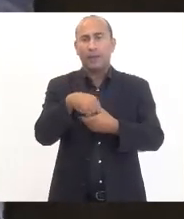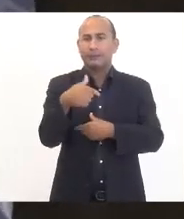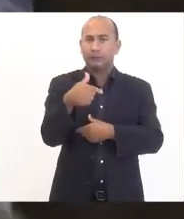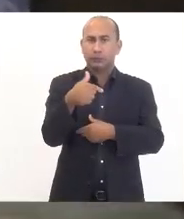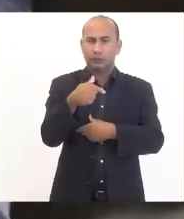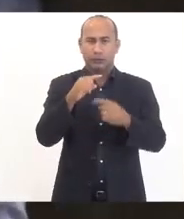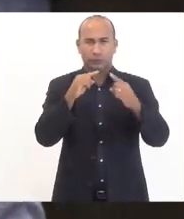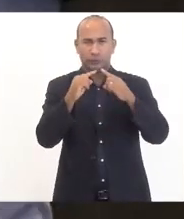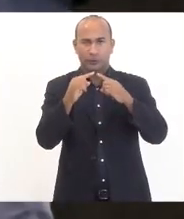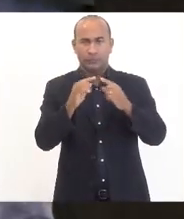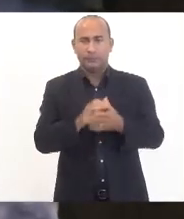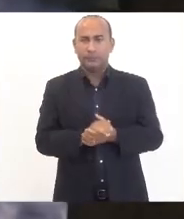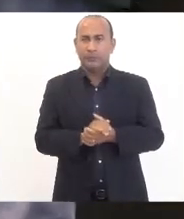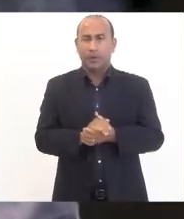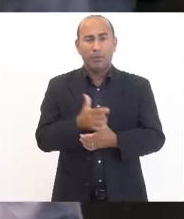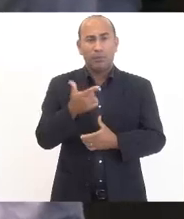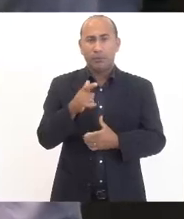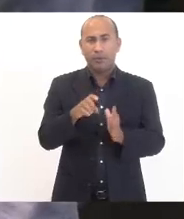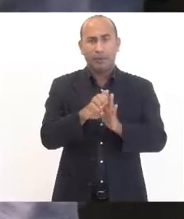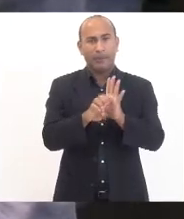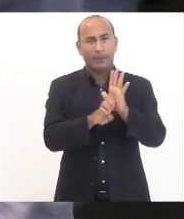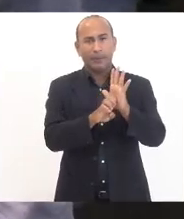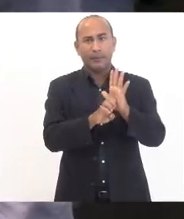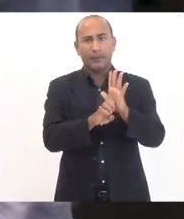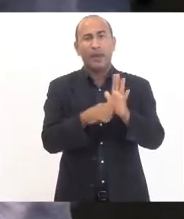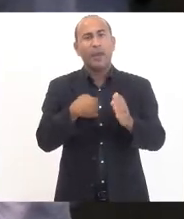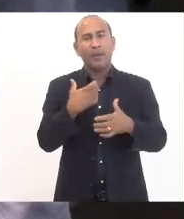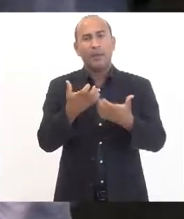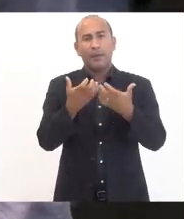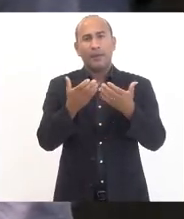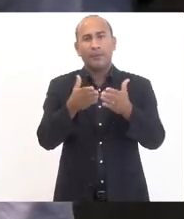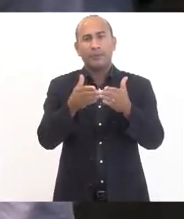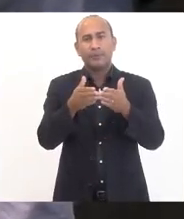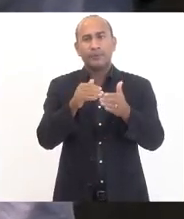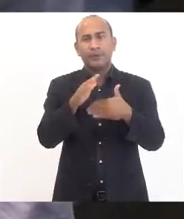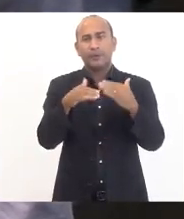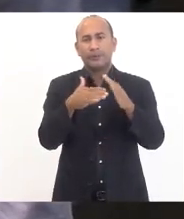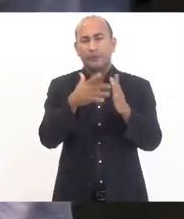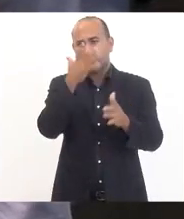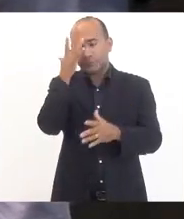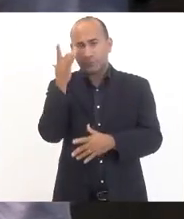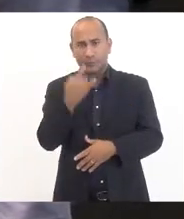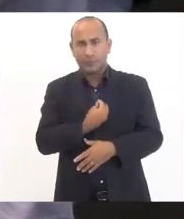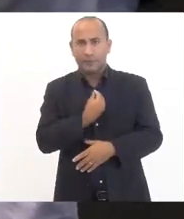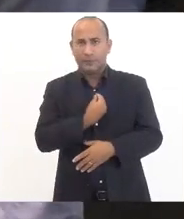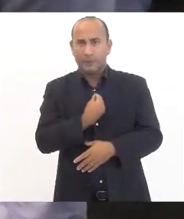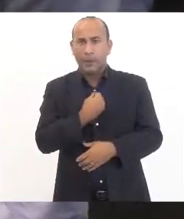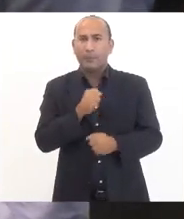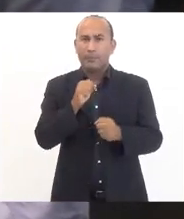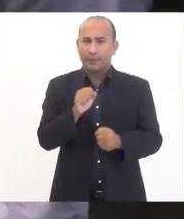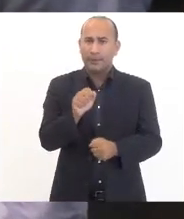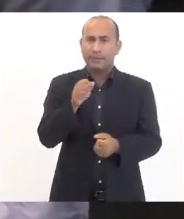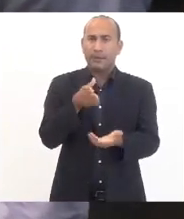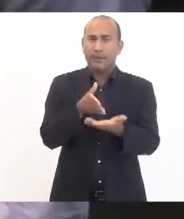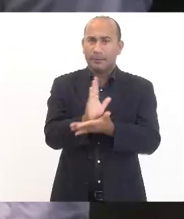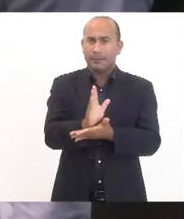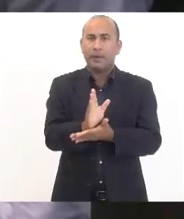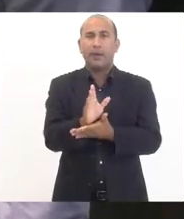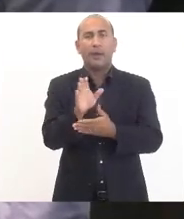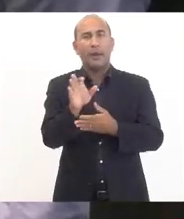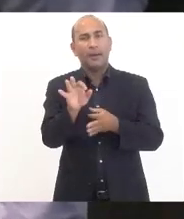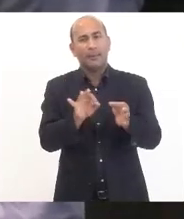discussão, não tem emenda, e eu queria pedir a todos os pares que pudessem aprovar esse